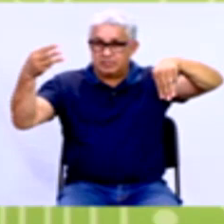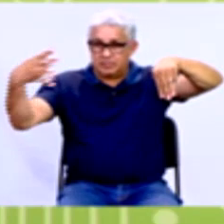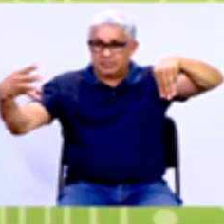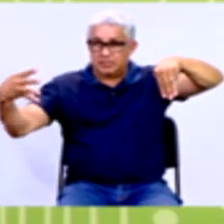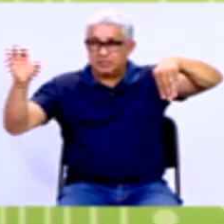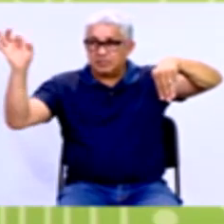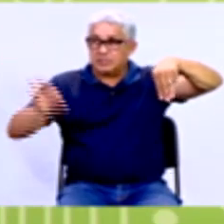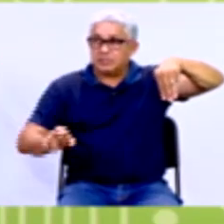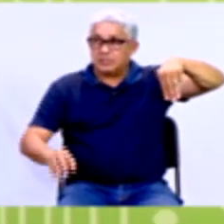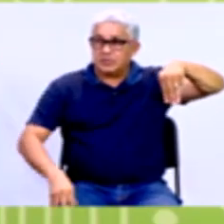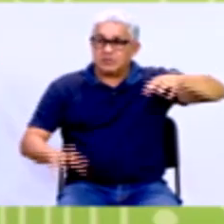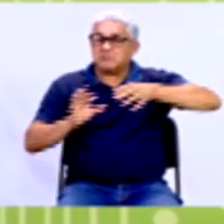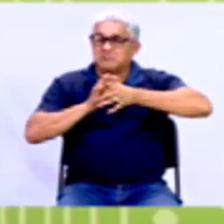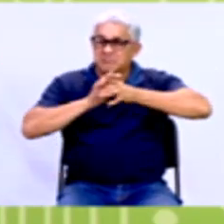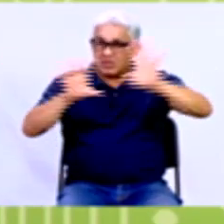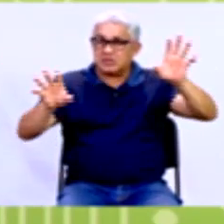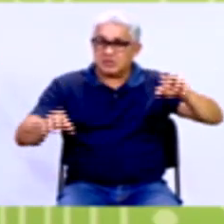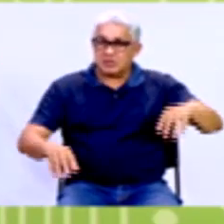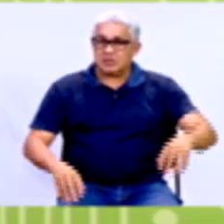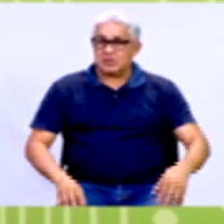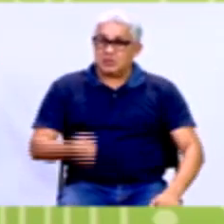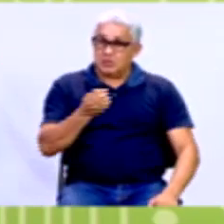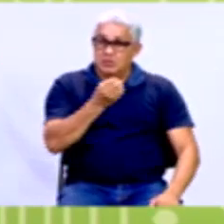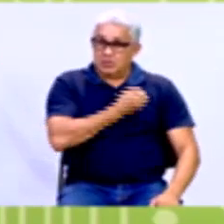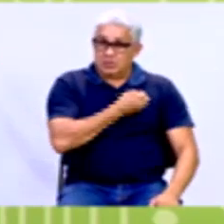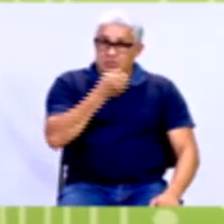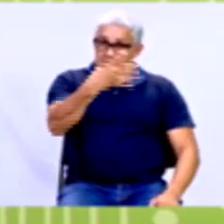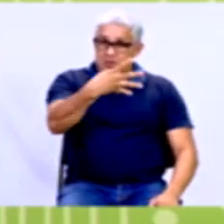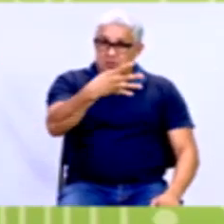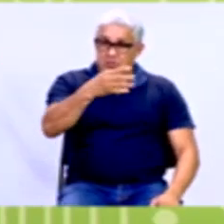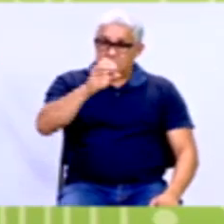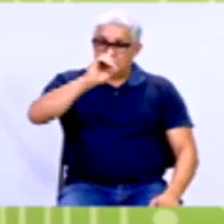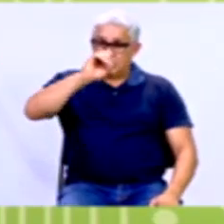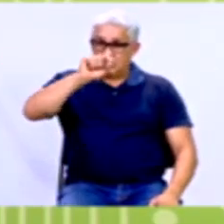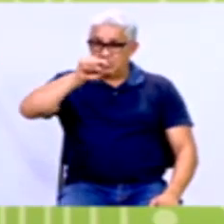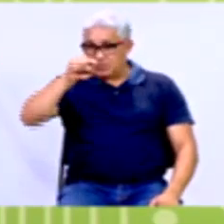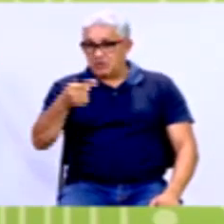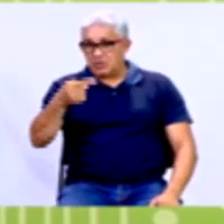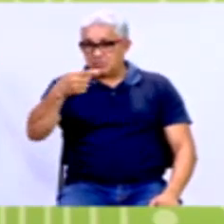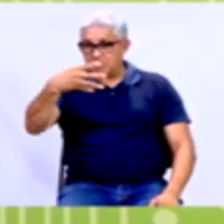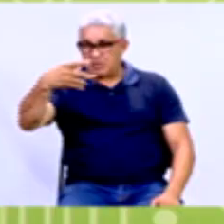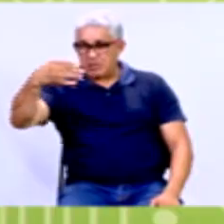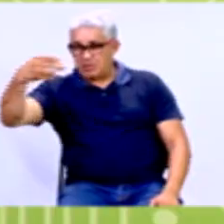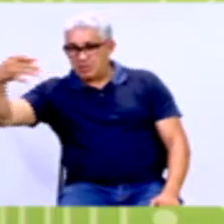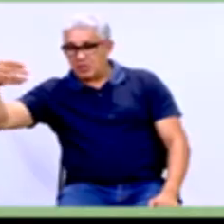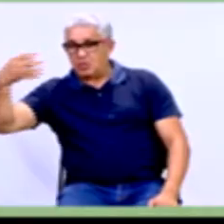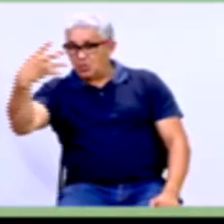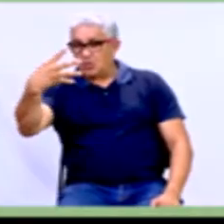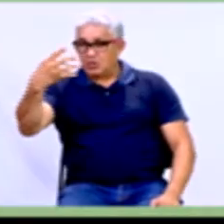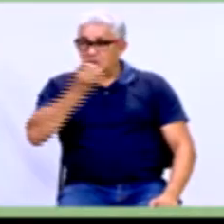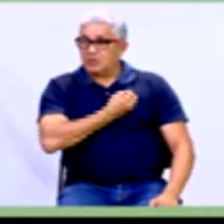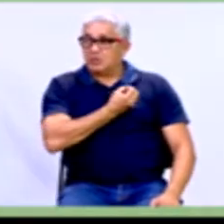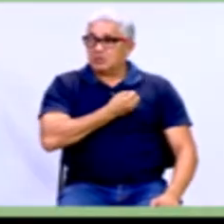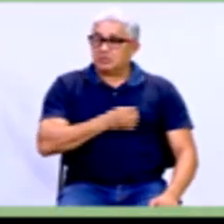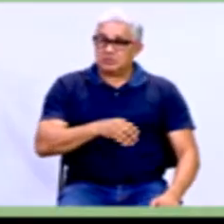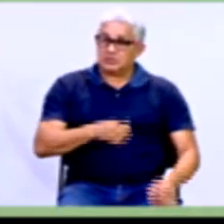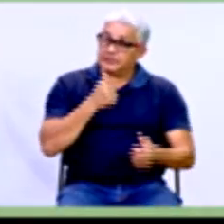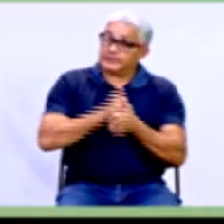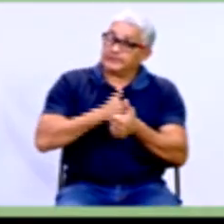0,34, eu deixei 4 números após a vírgula, né? Então, tentem nesse